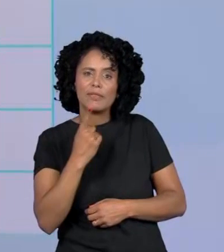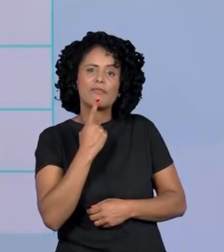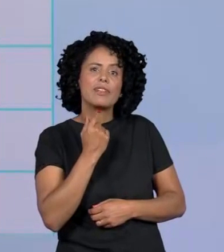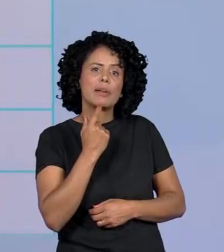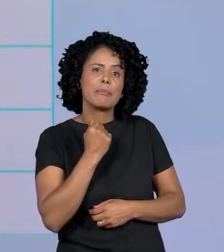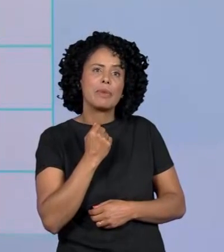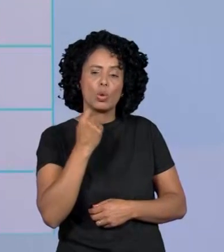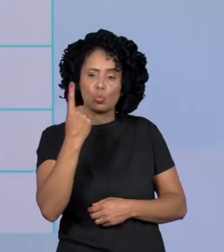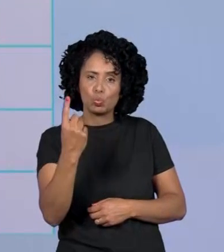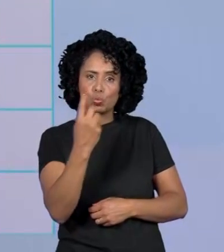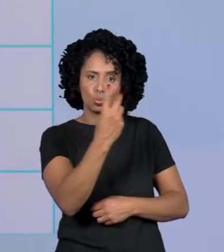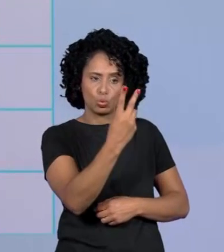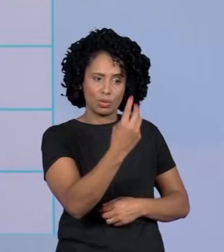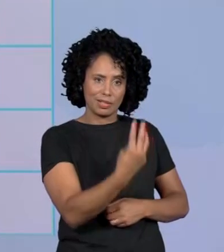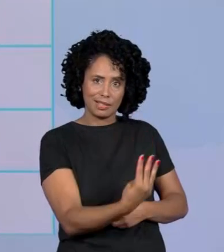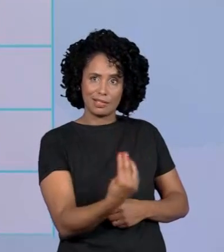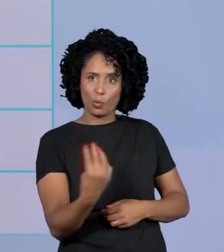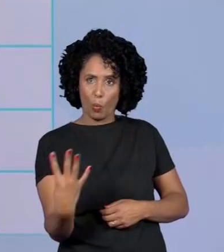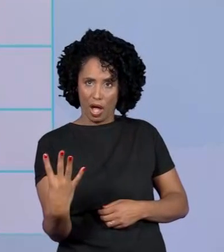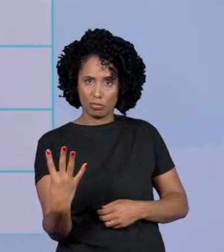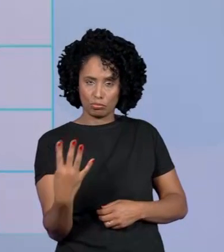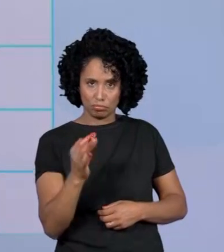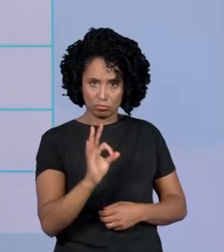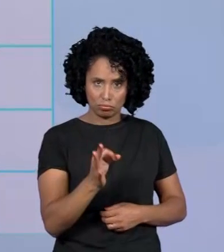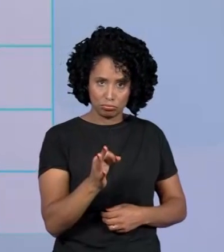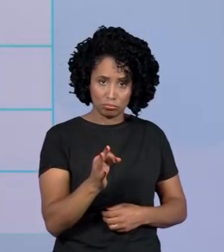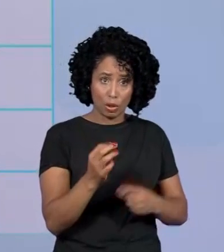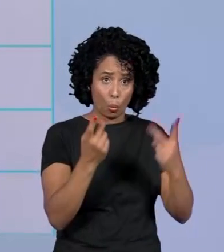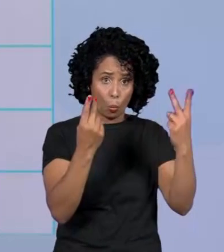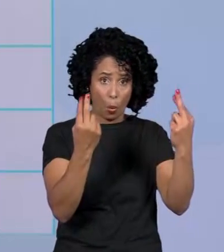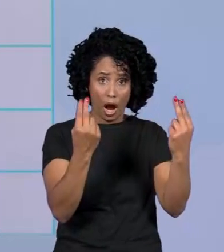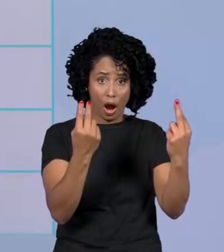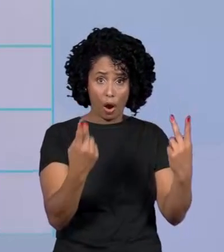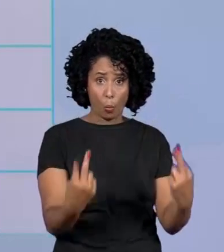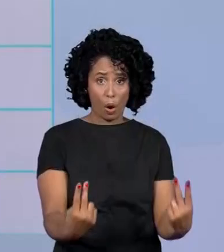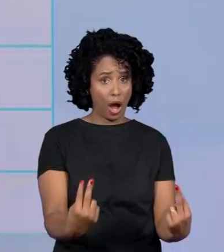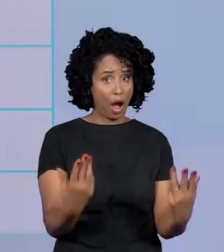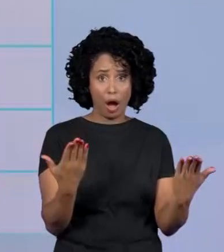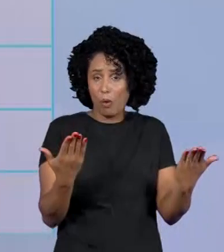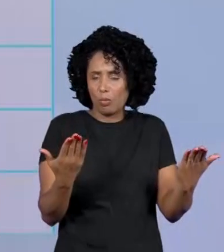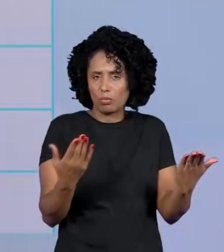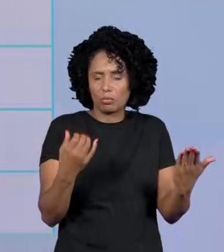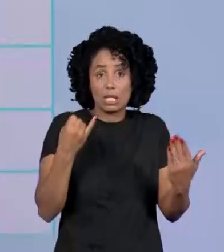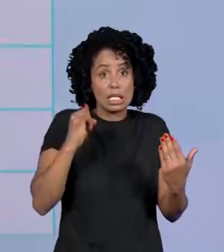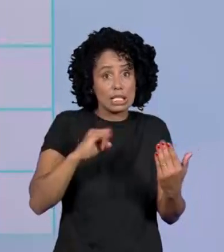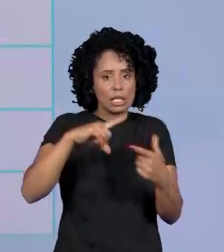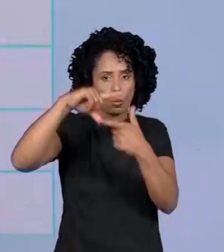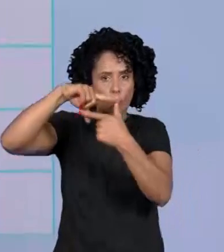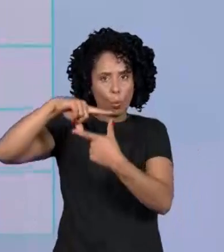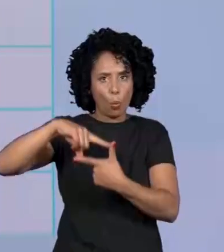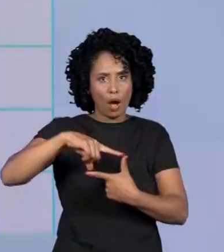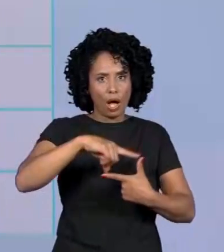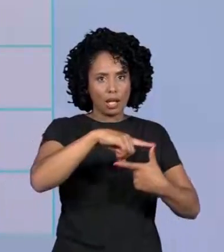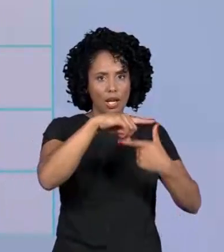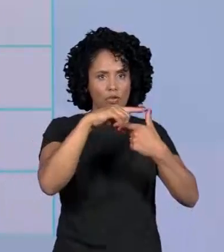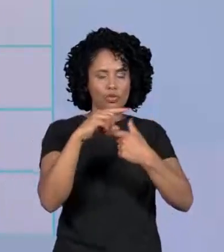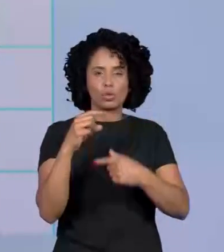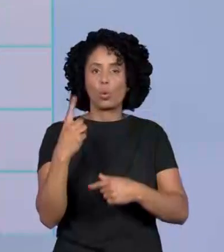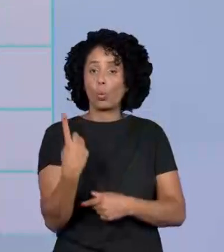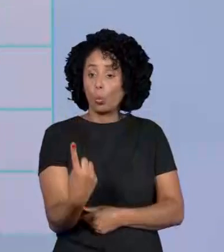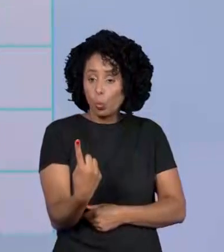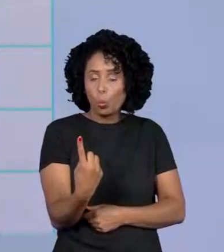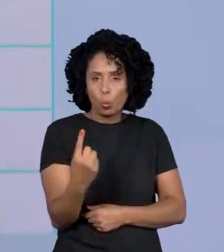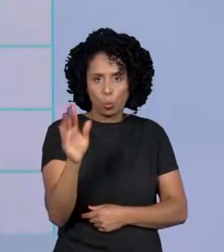que essas 4 partes são iguais? Então, quer dizer que se eu contar os quadradinhos de uma